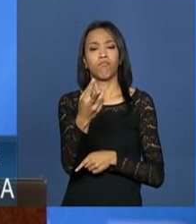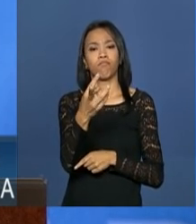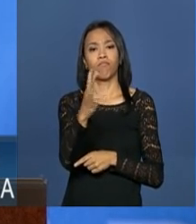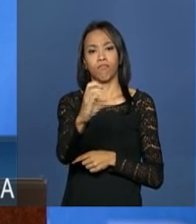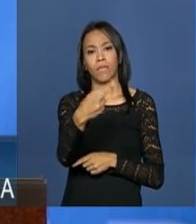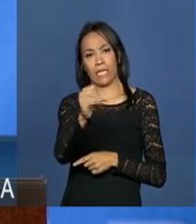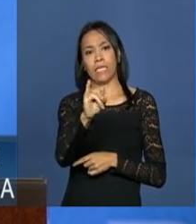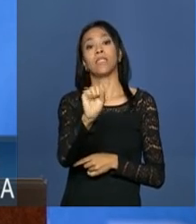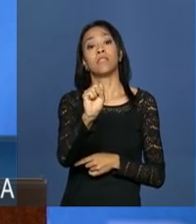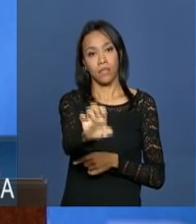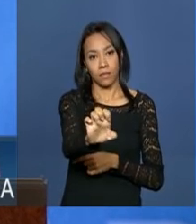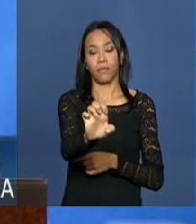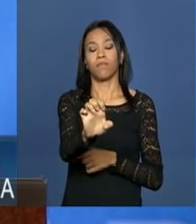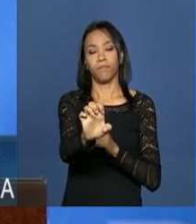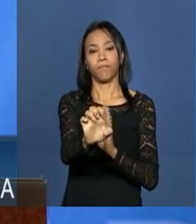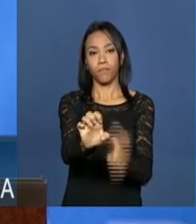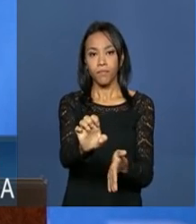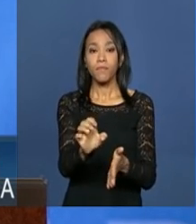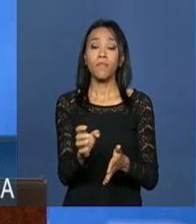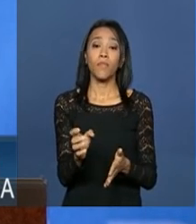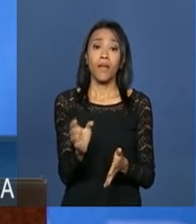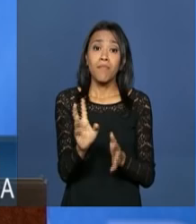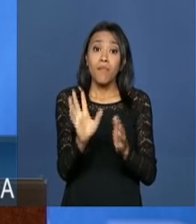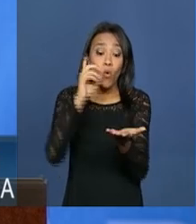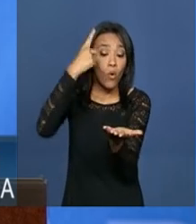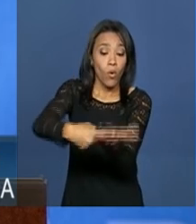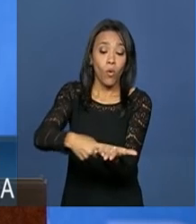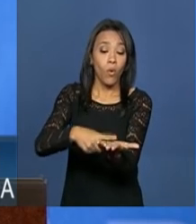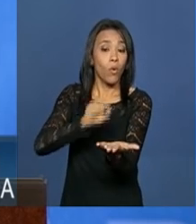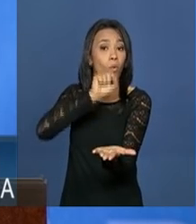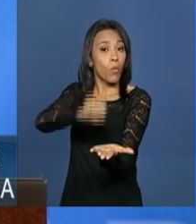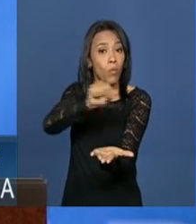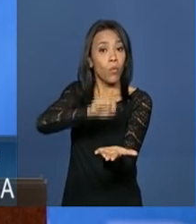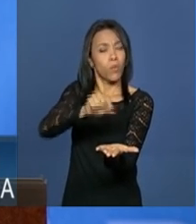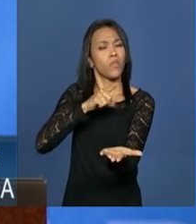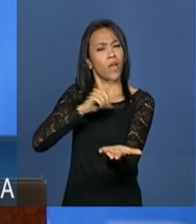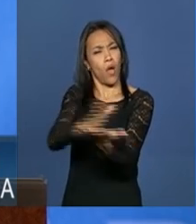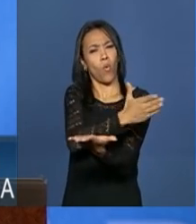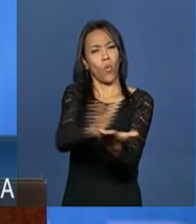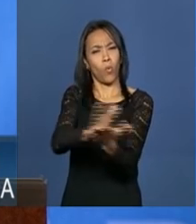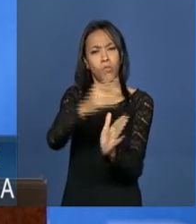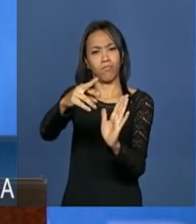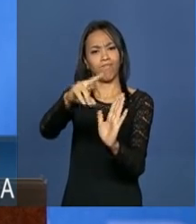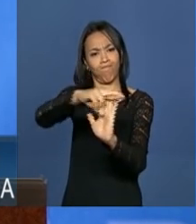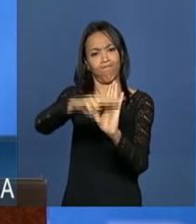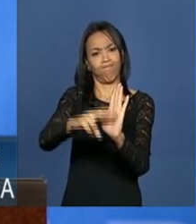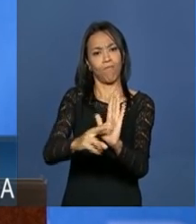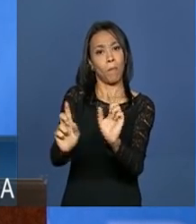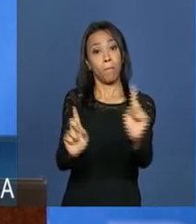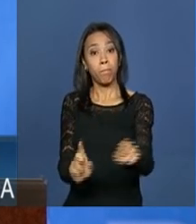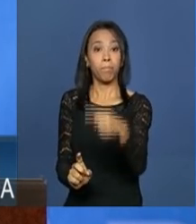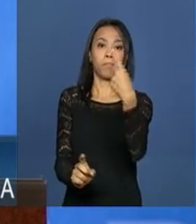entendimento ou o pacto tem como ponto de partida algumas condições.